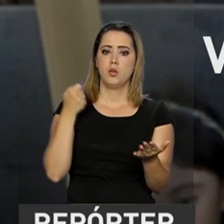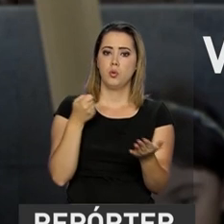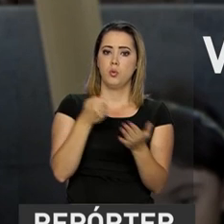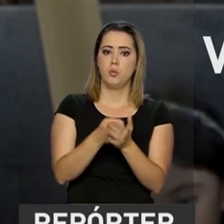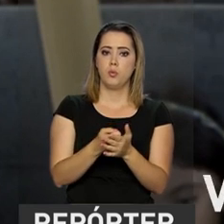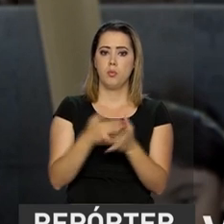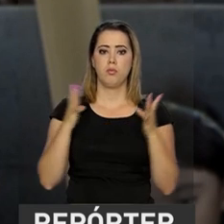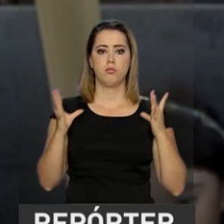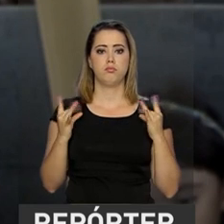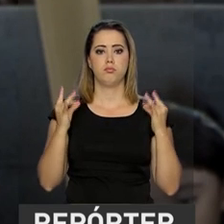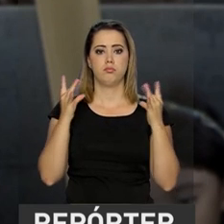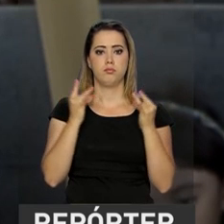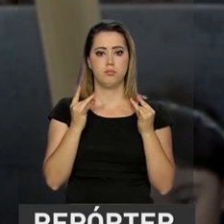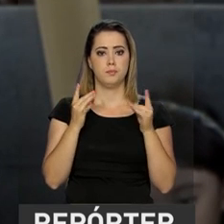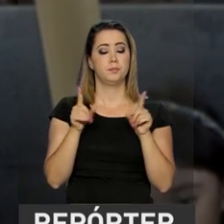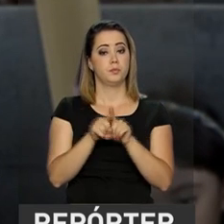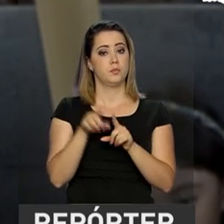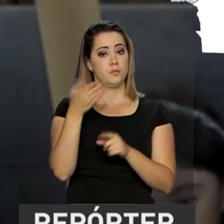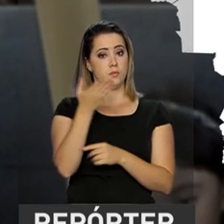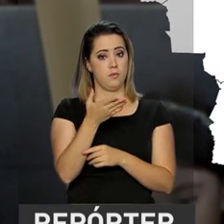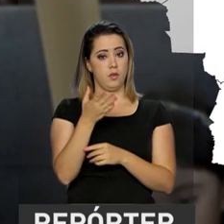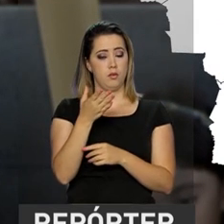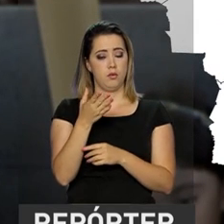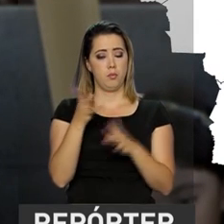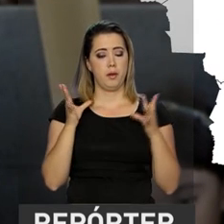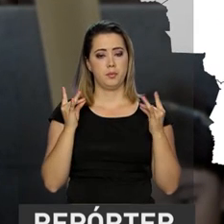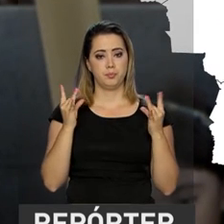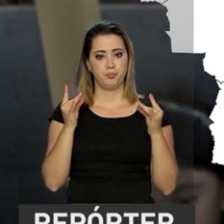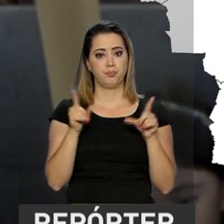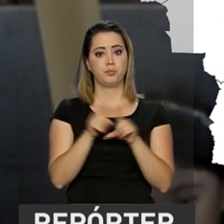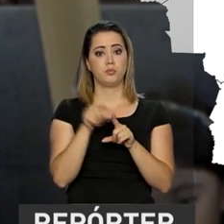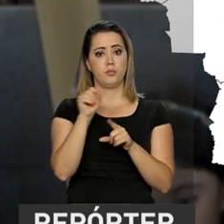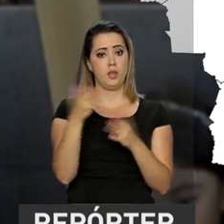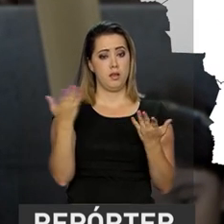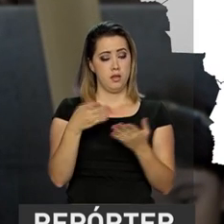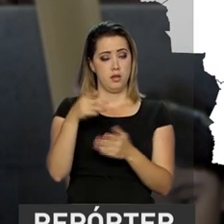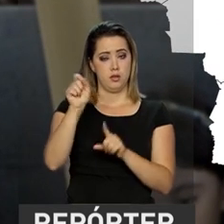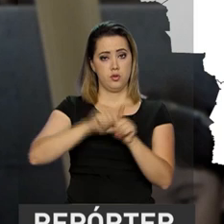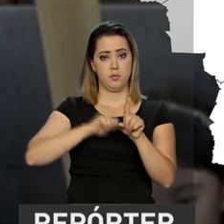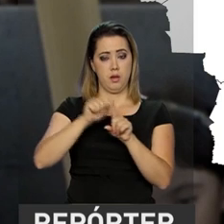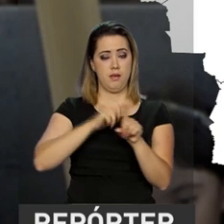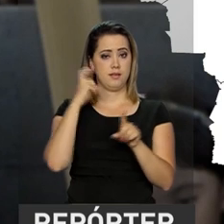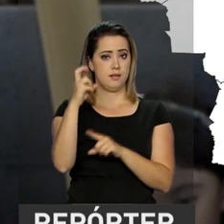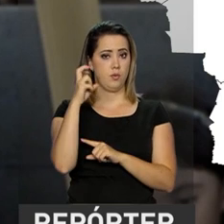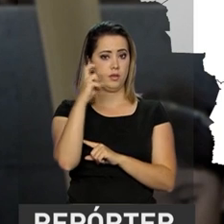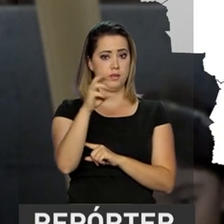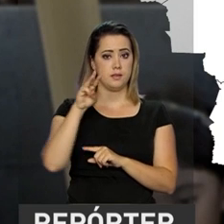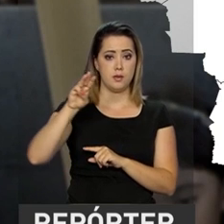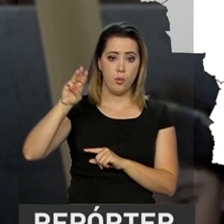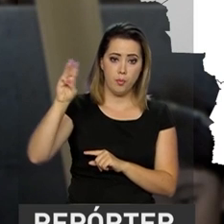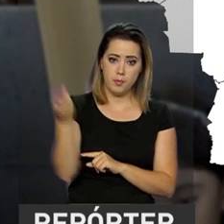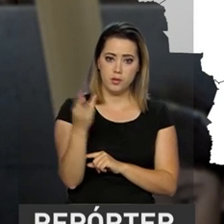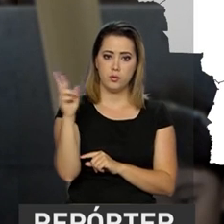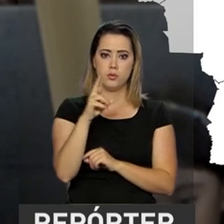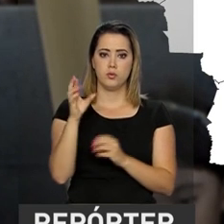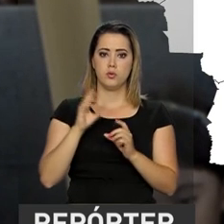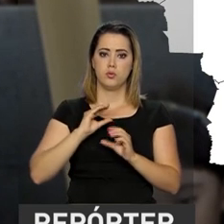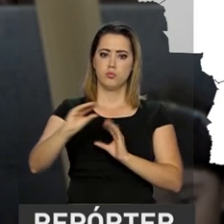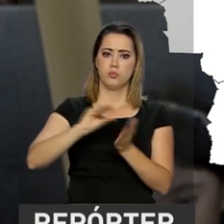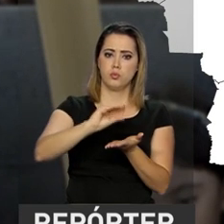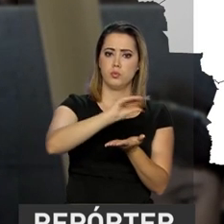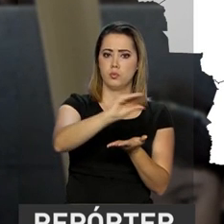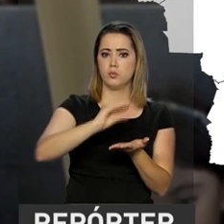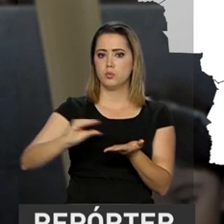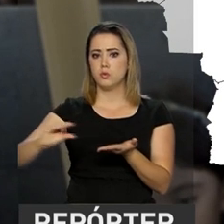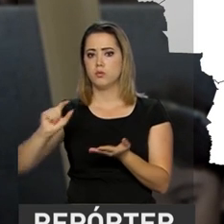transporte escolar. Neste mês, o Ministério da Educação liberou 55 milhões de reais para 26 estados. Os